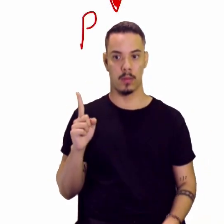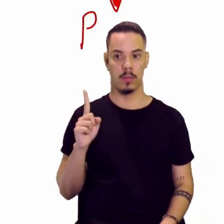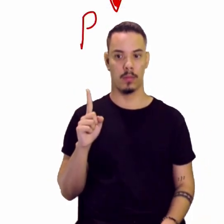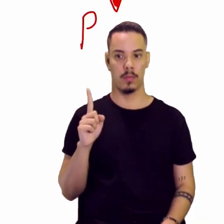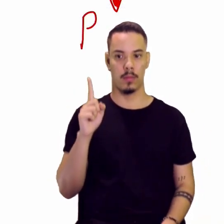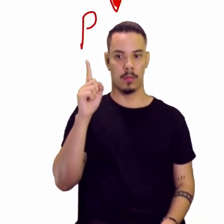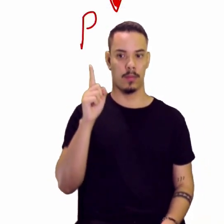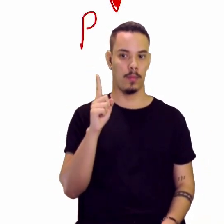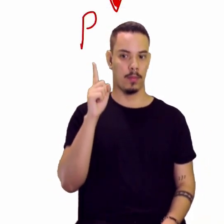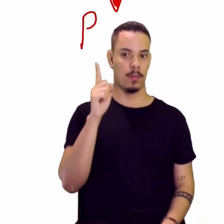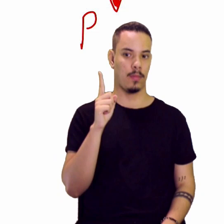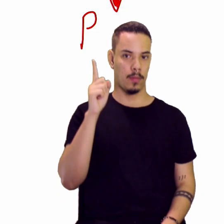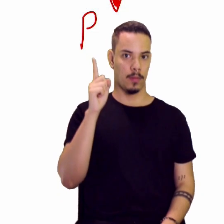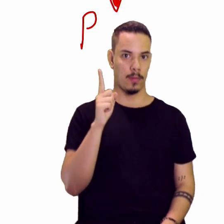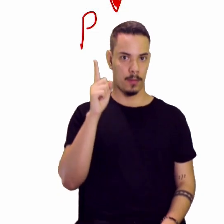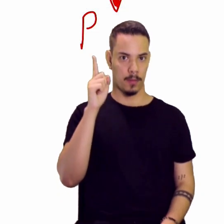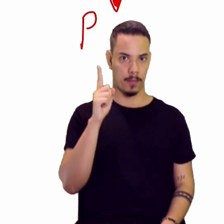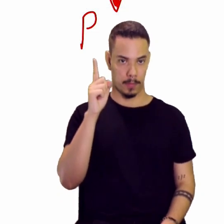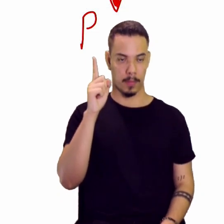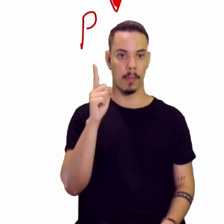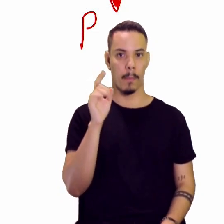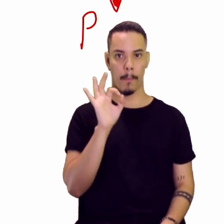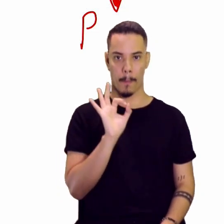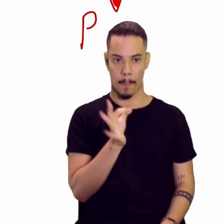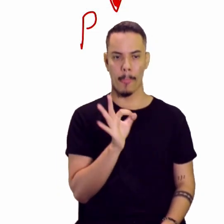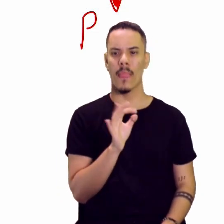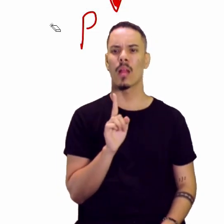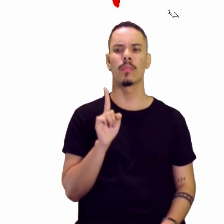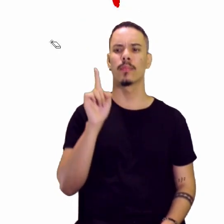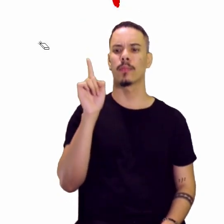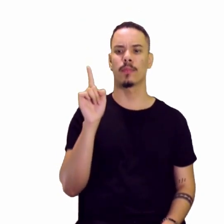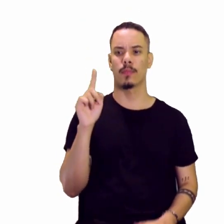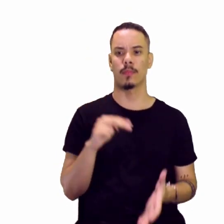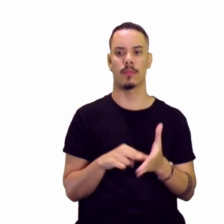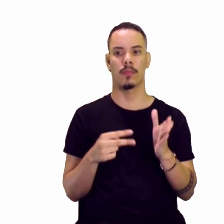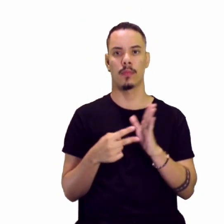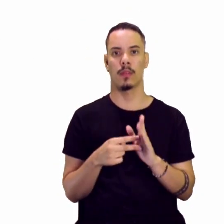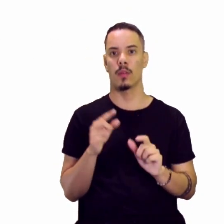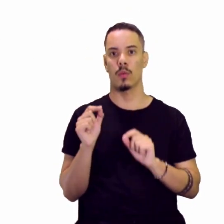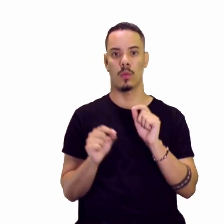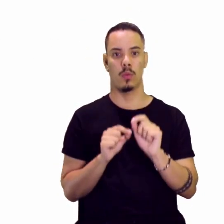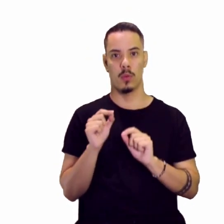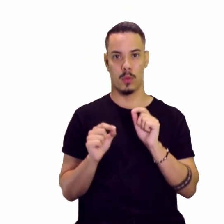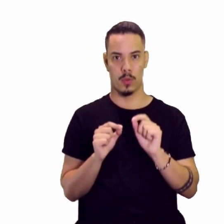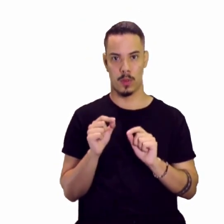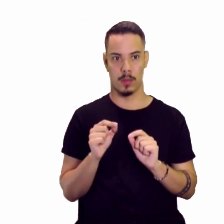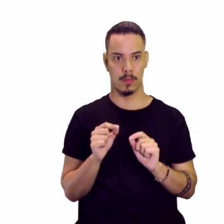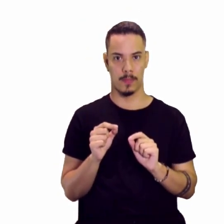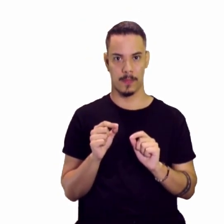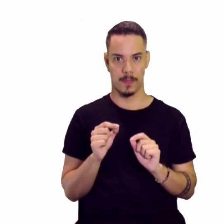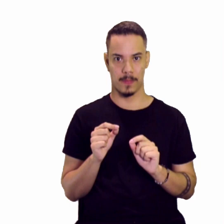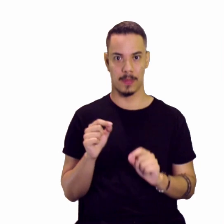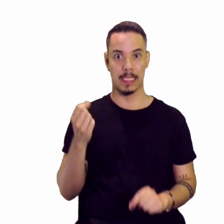cabeça do Vitor, olha só. E, pessoal, o que é esse peso aí? Deixa eu tirar aqui. Não levanta a mão, Vitor.